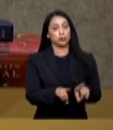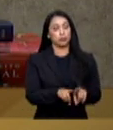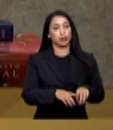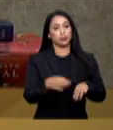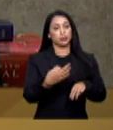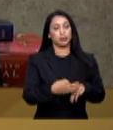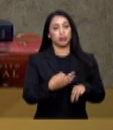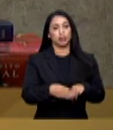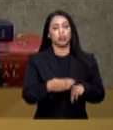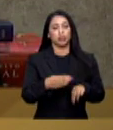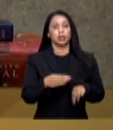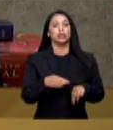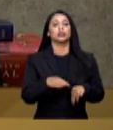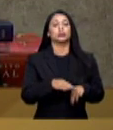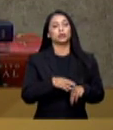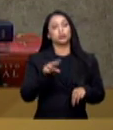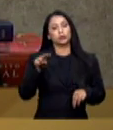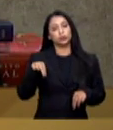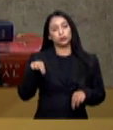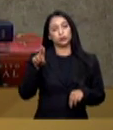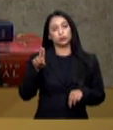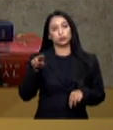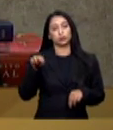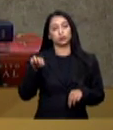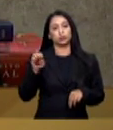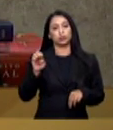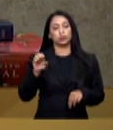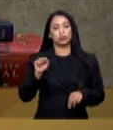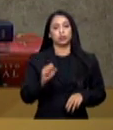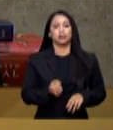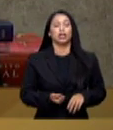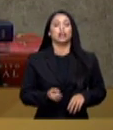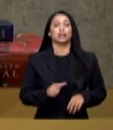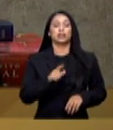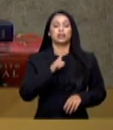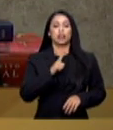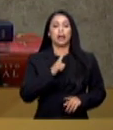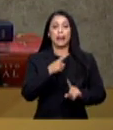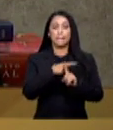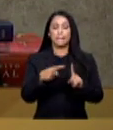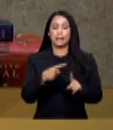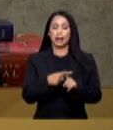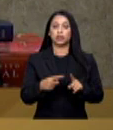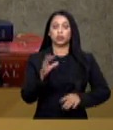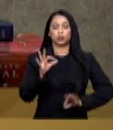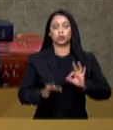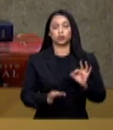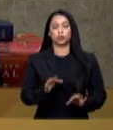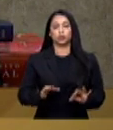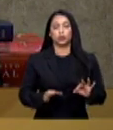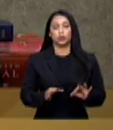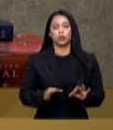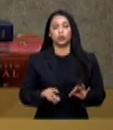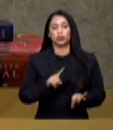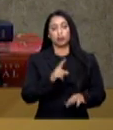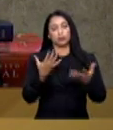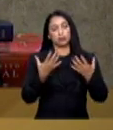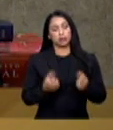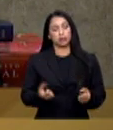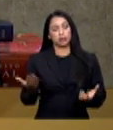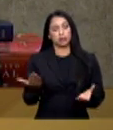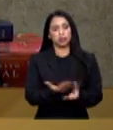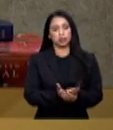Marques, que conhecia em parte e julgava improcedente a ação. E também vencidos os